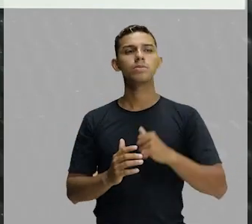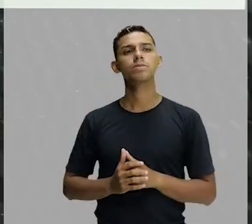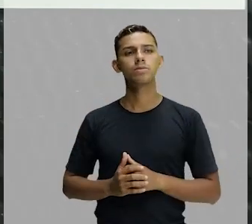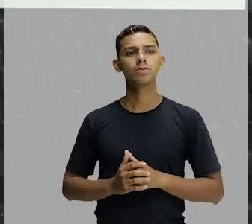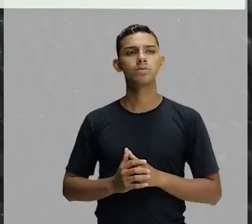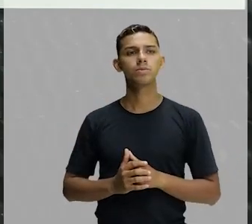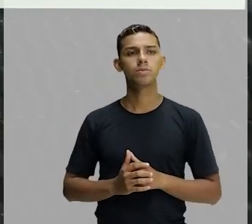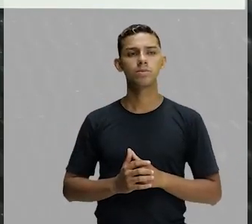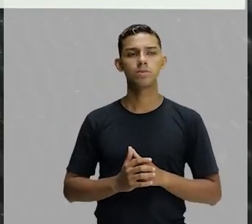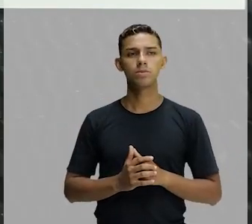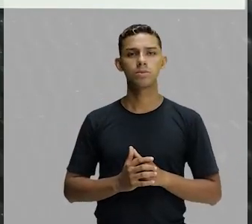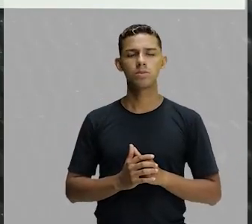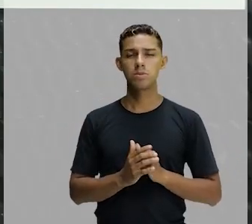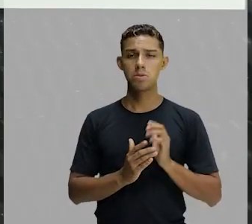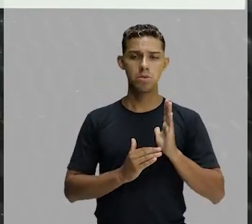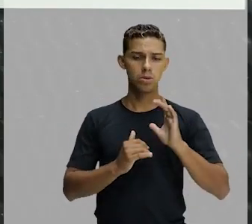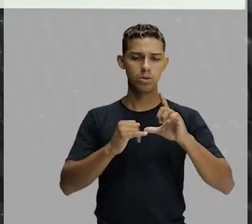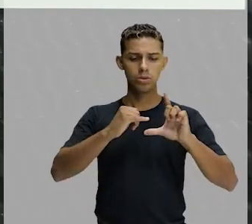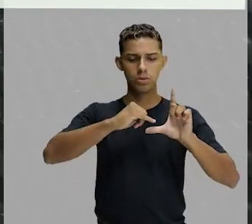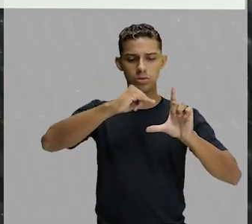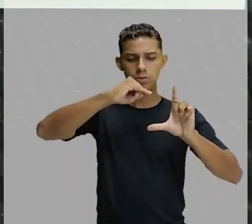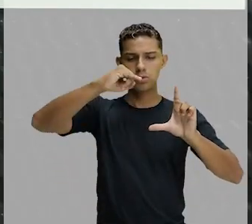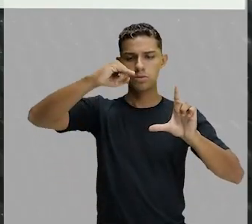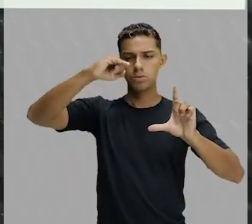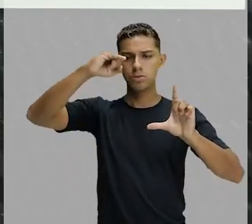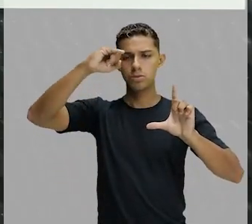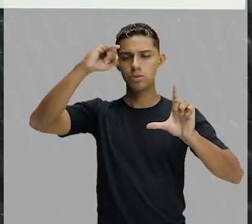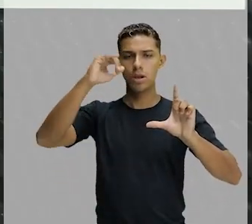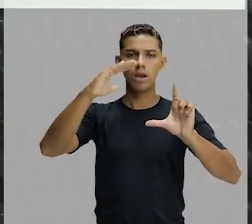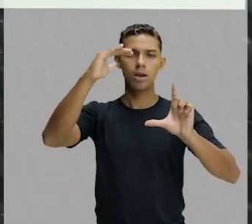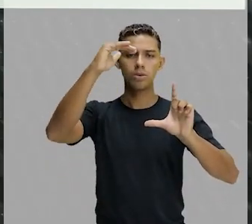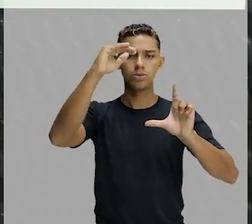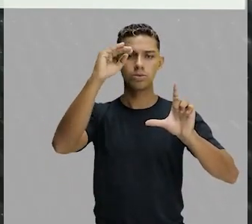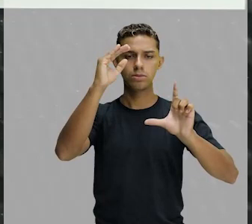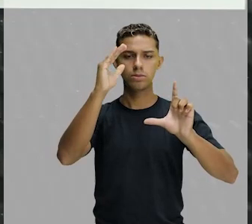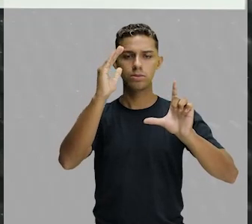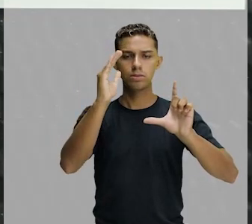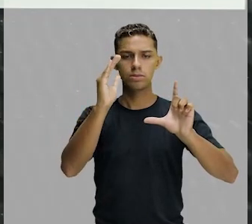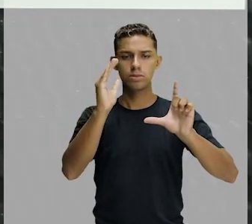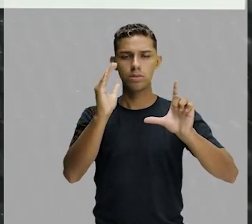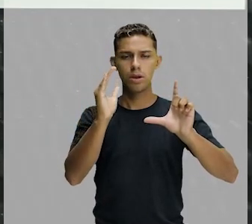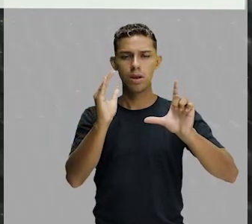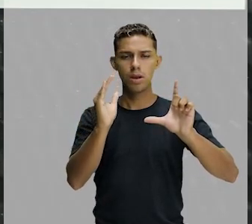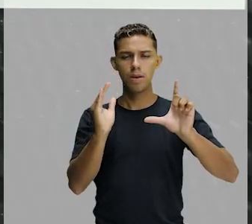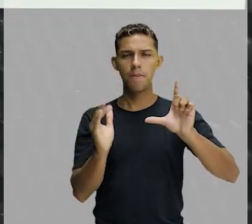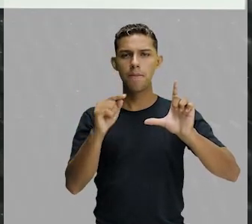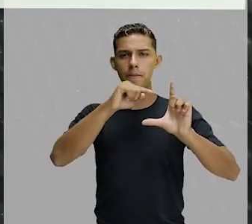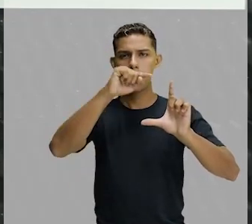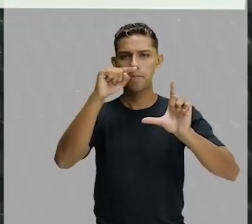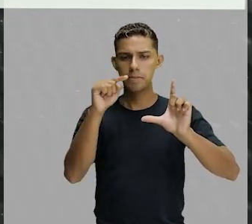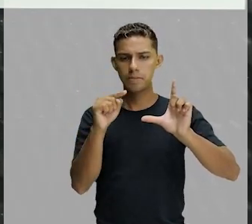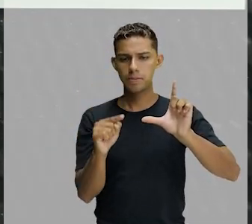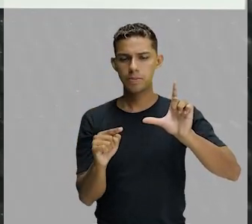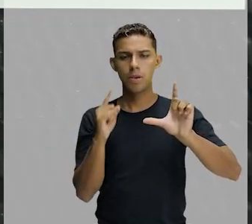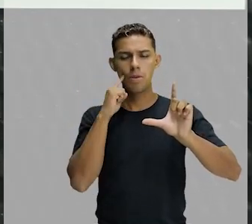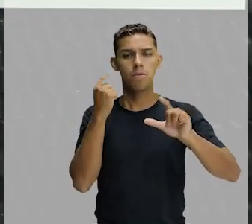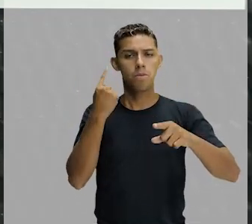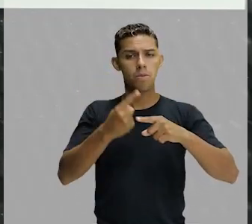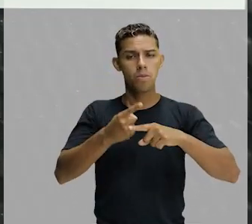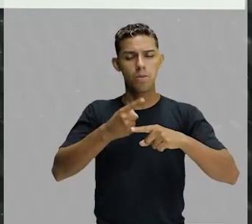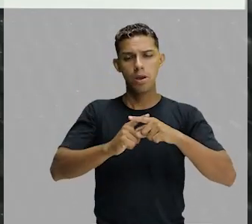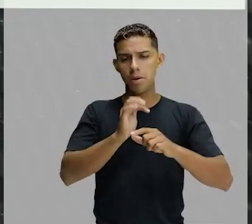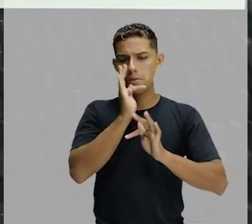olha o que acontece com a taxa de fotossíntese. Ela vai cair. Por quê? Porque as enzimas que formam a planta vão sofrer